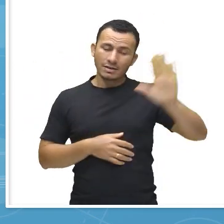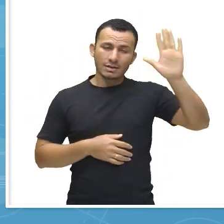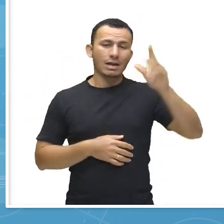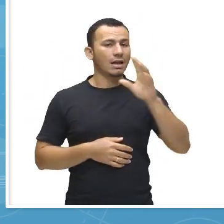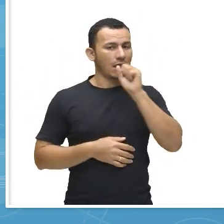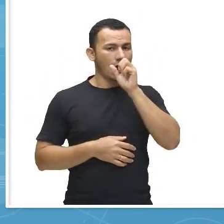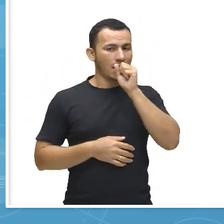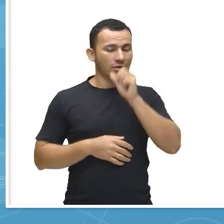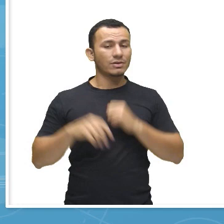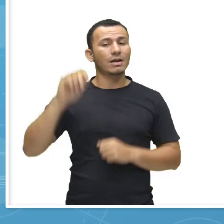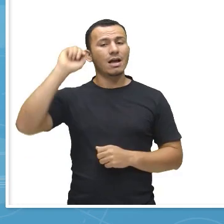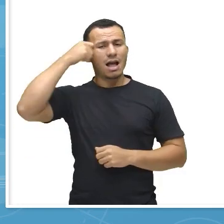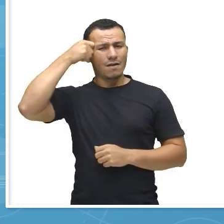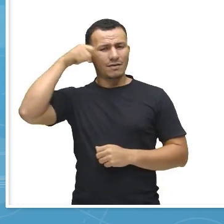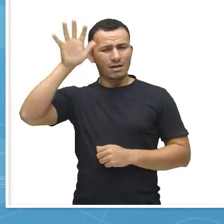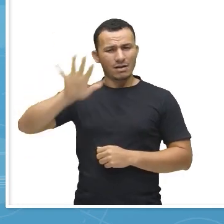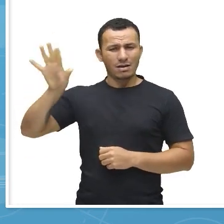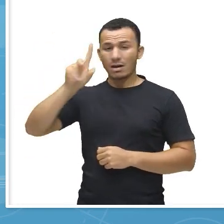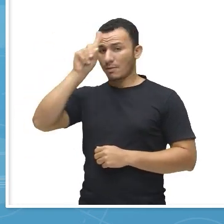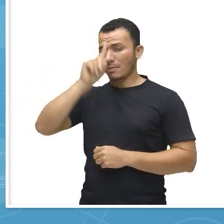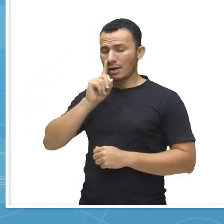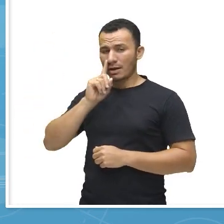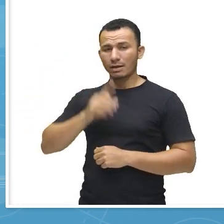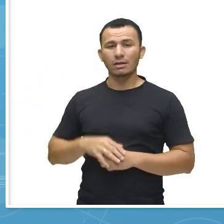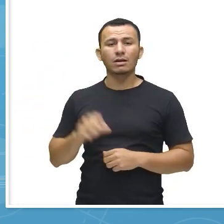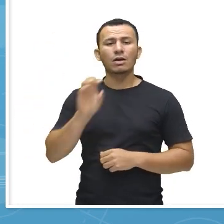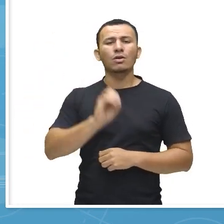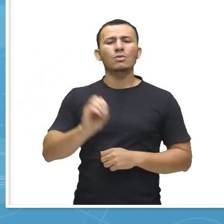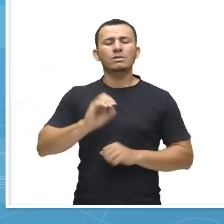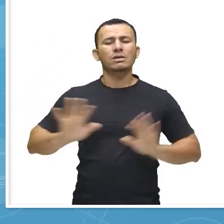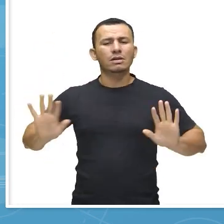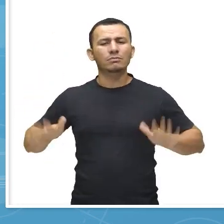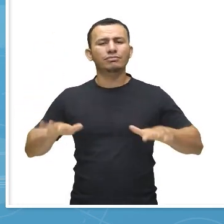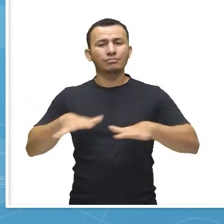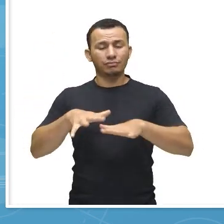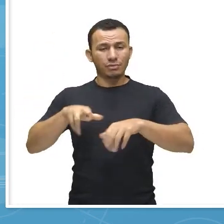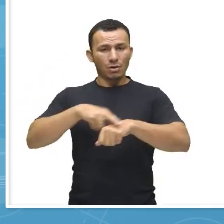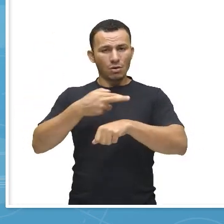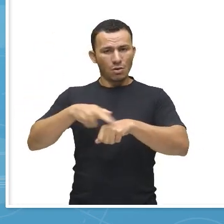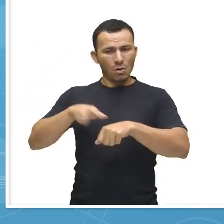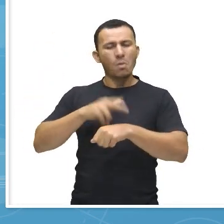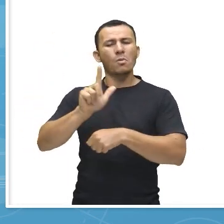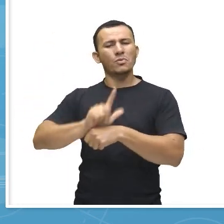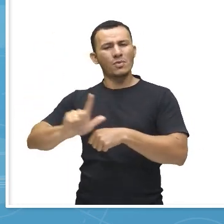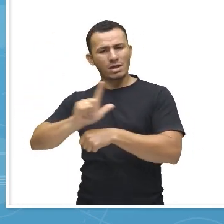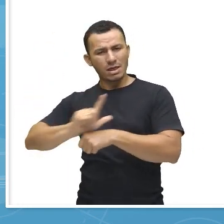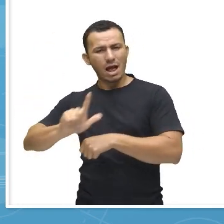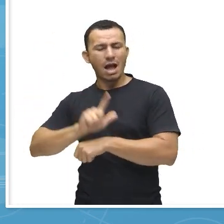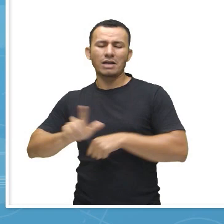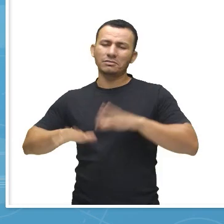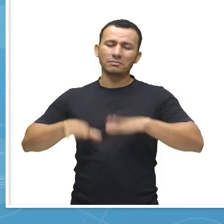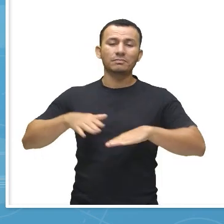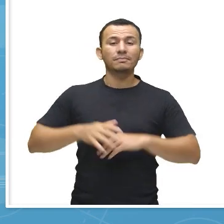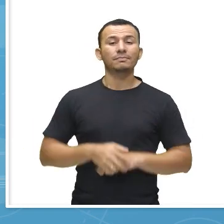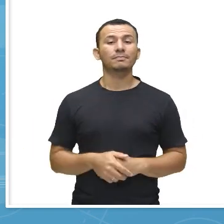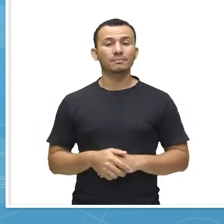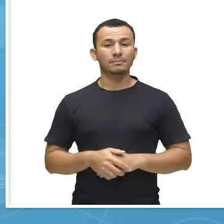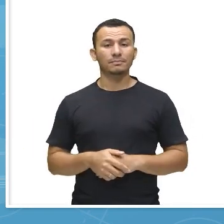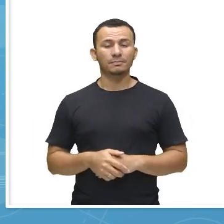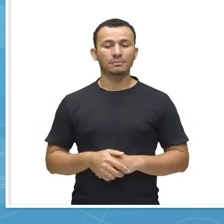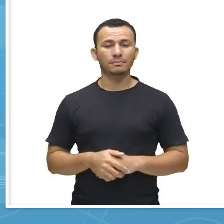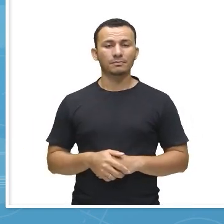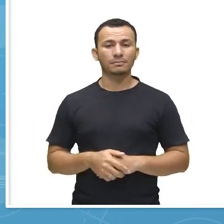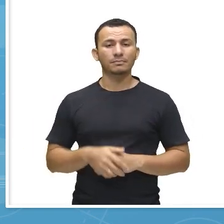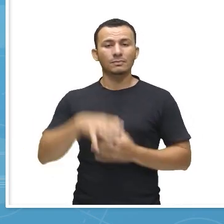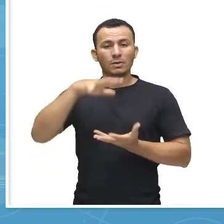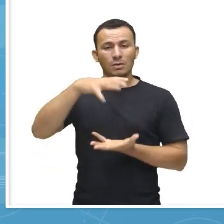na cor amarela, a Oceania, que aí ficou no roxo, no lilás, que podia ter alguma discussão quanto à cor, e a